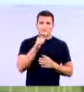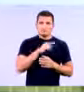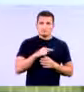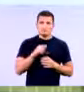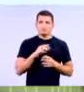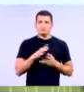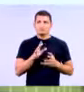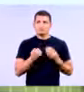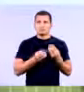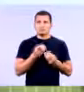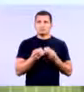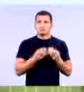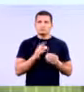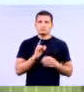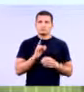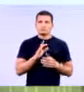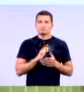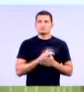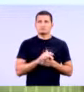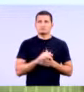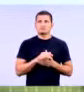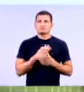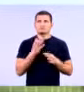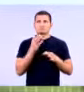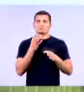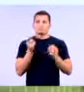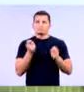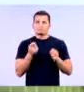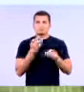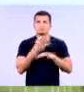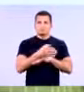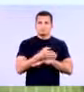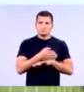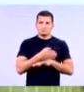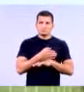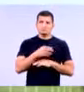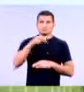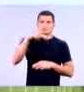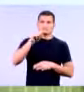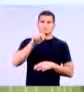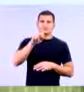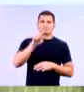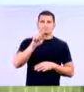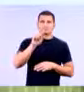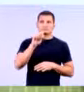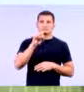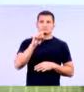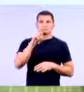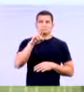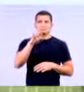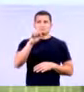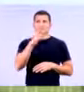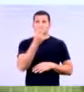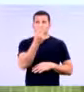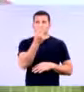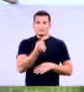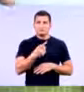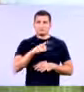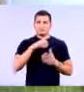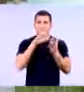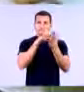todos esse aparato, mas ela permite você buscar. E você busca através desses navegadores. Cada um tem uma característica